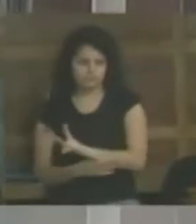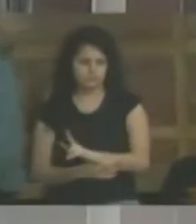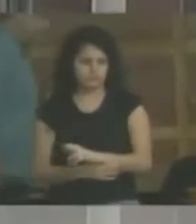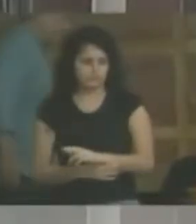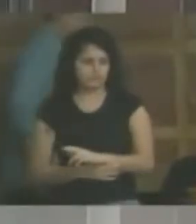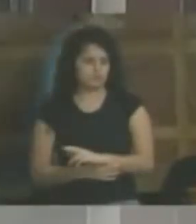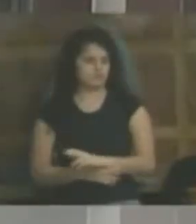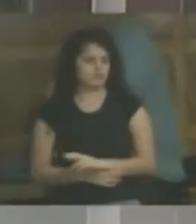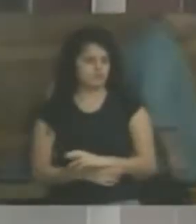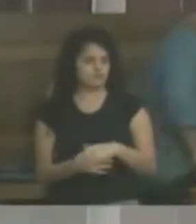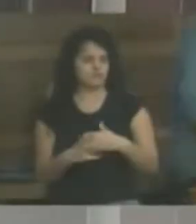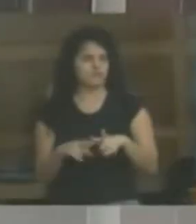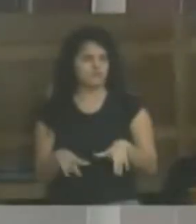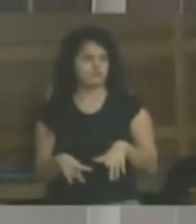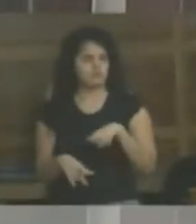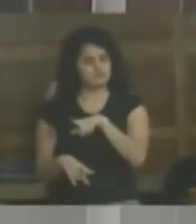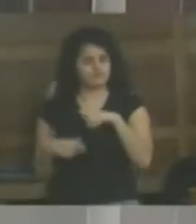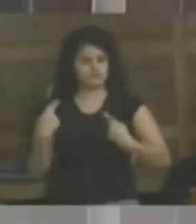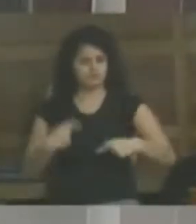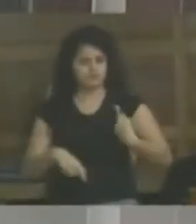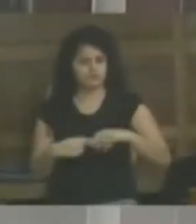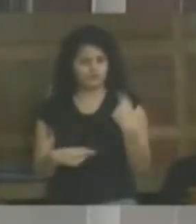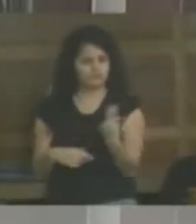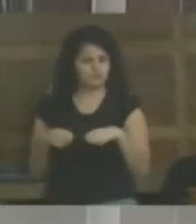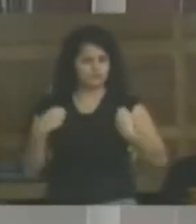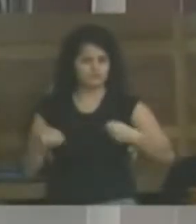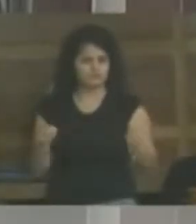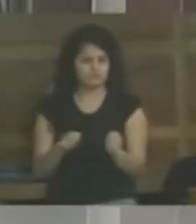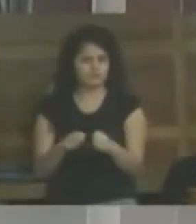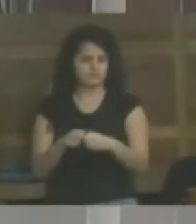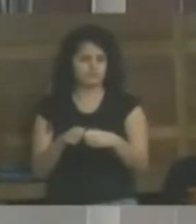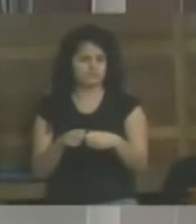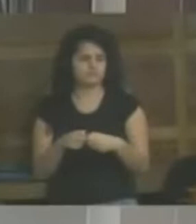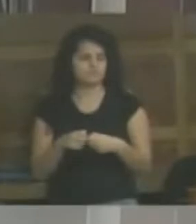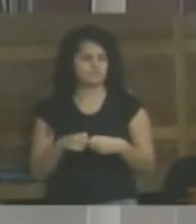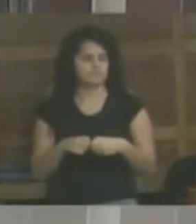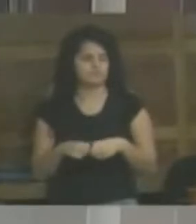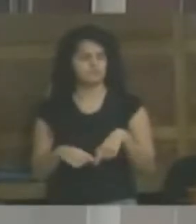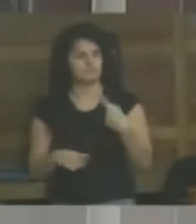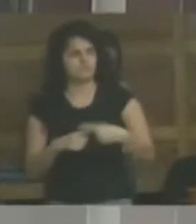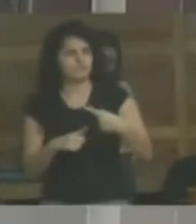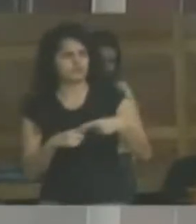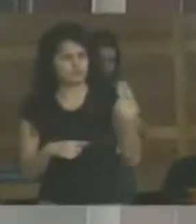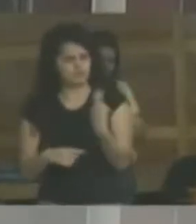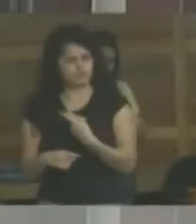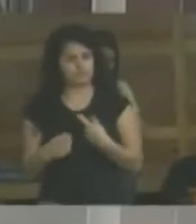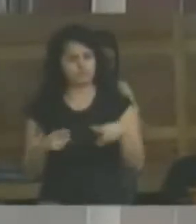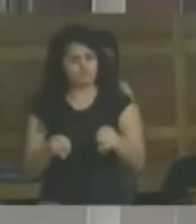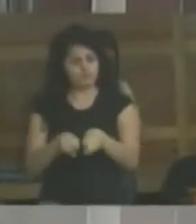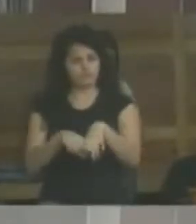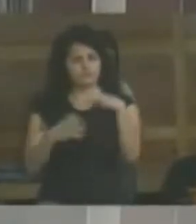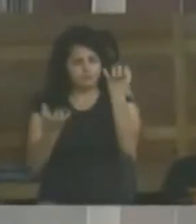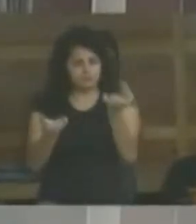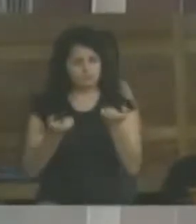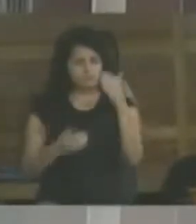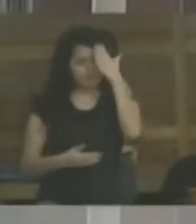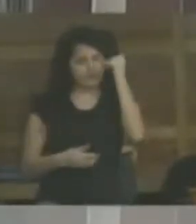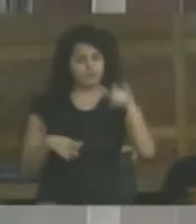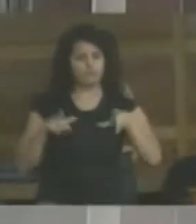aí, é essa discussão que a gente tem que fazer. Porque nós também queremos saber onde é que está esse